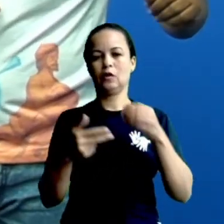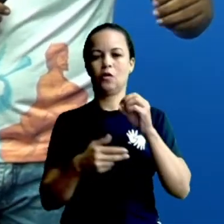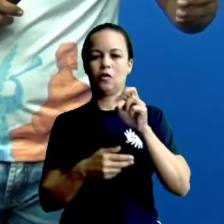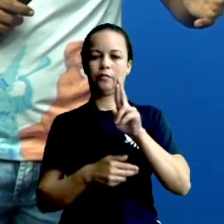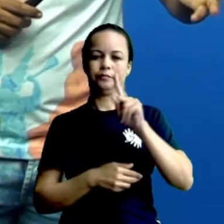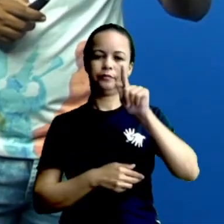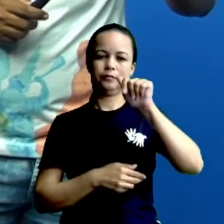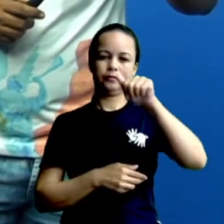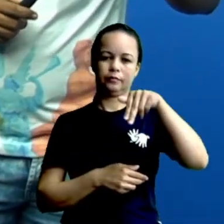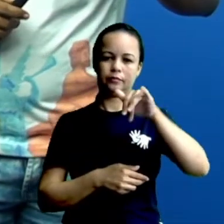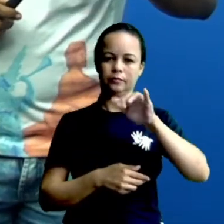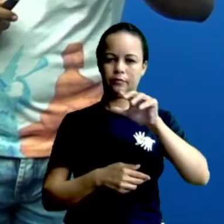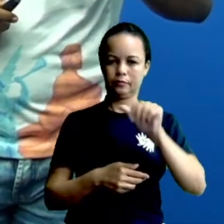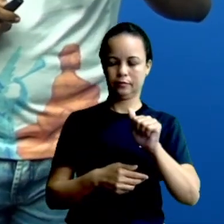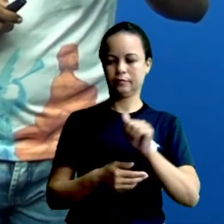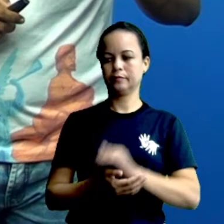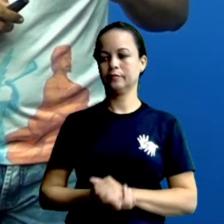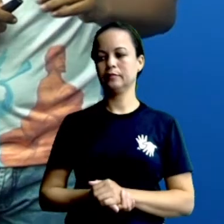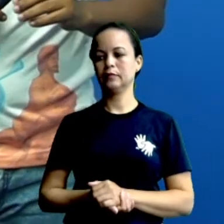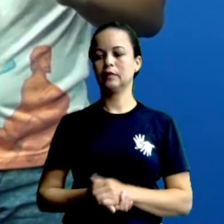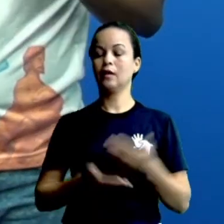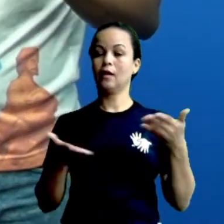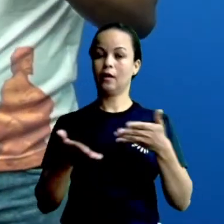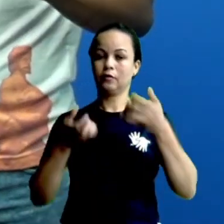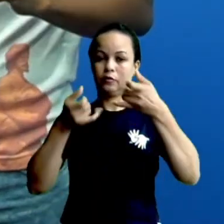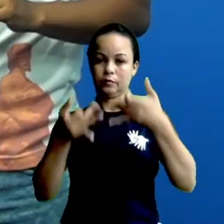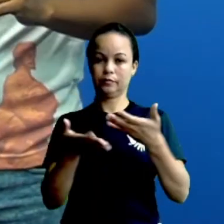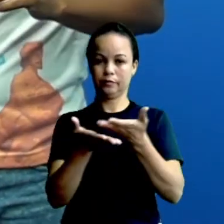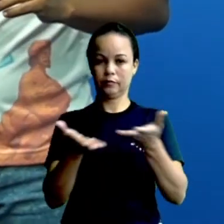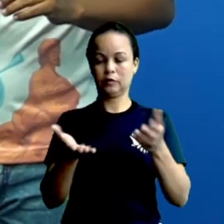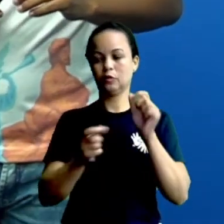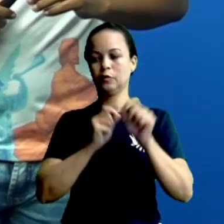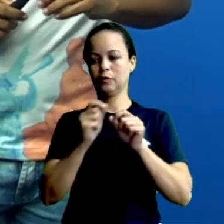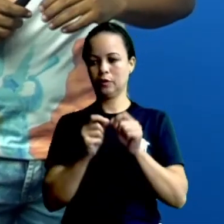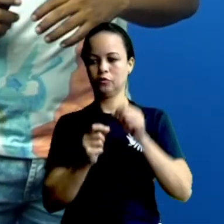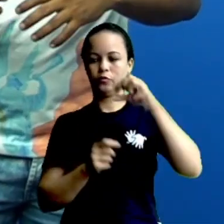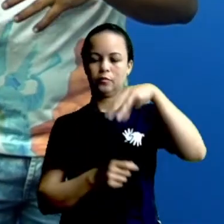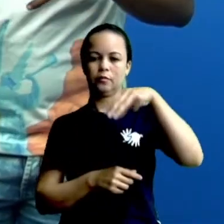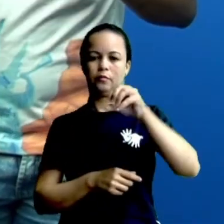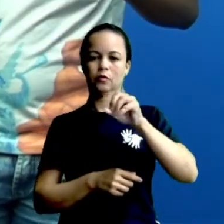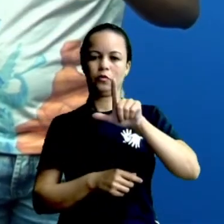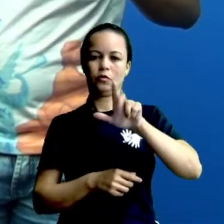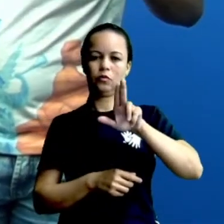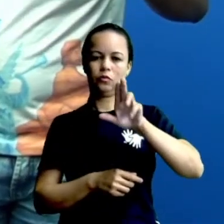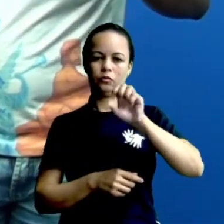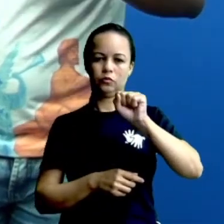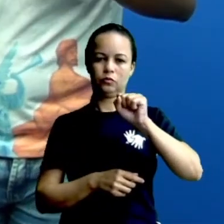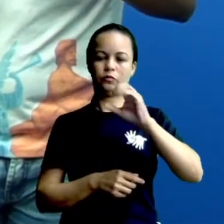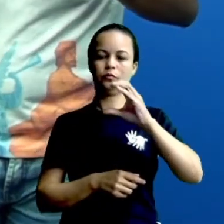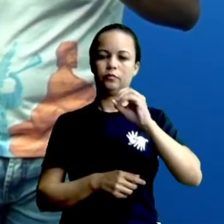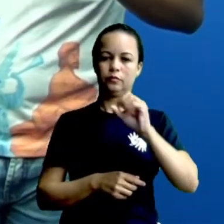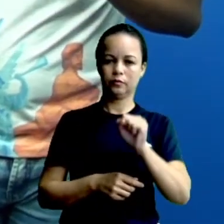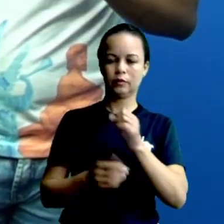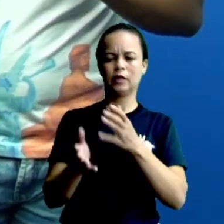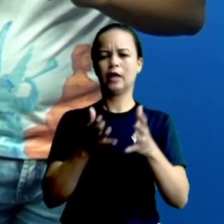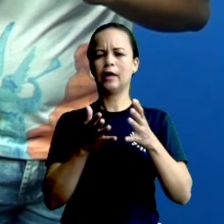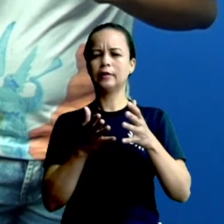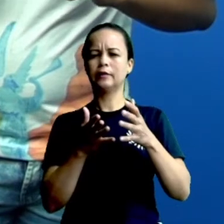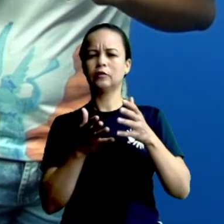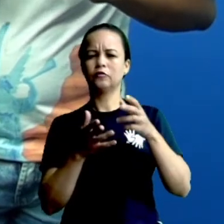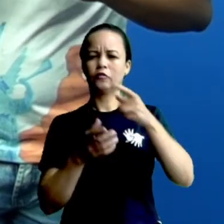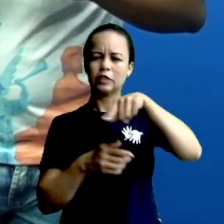orgânica. Agora, quero falar para vocês sobre os moluscos, né? Todo mundo conhece o molusco, nem que seja de um desenho